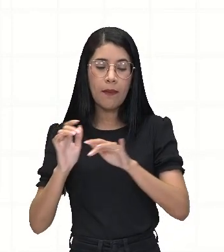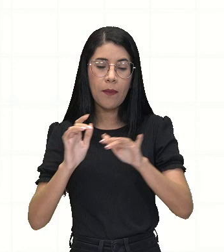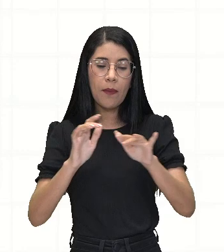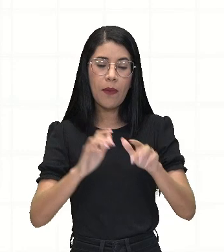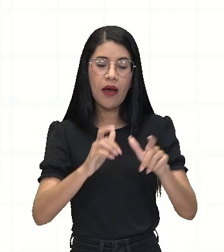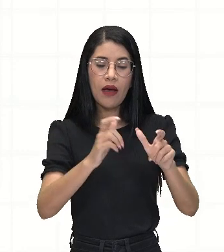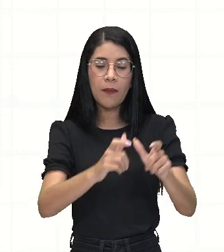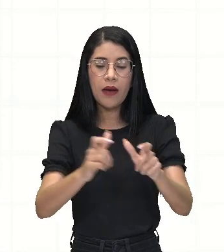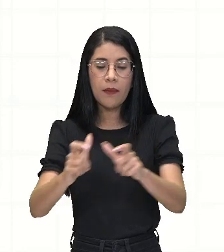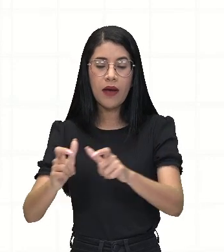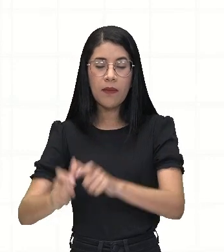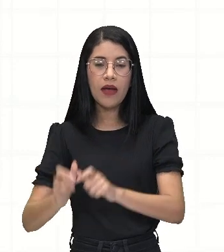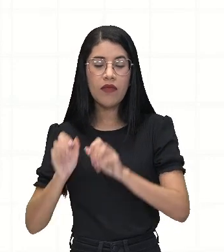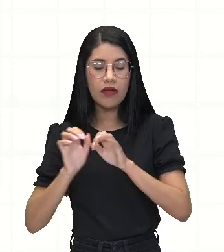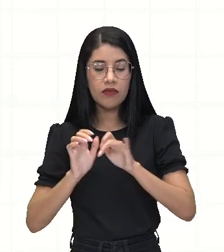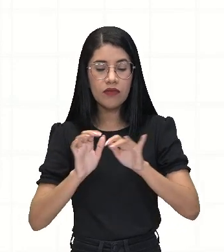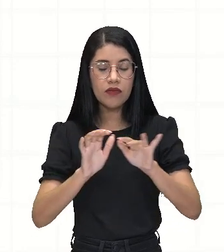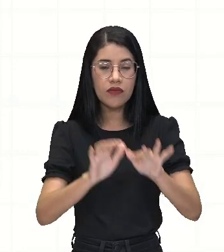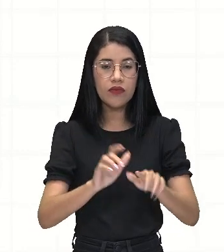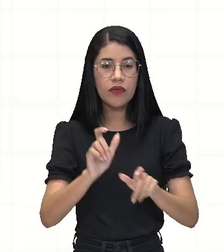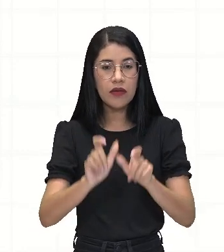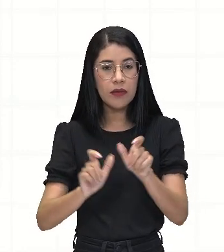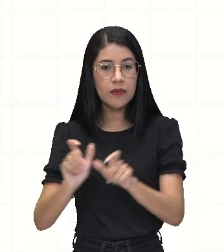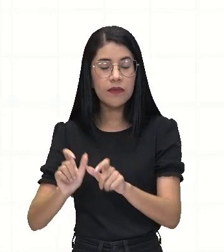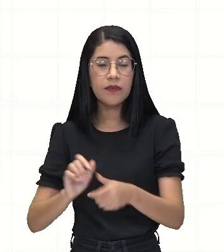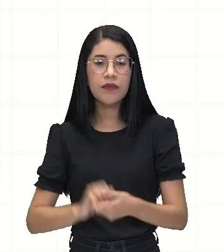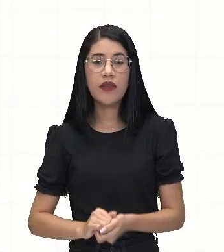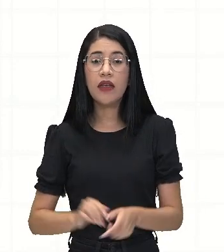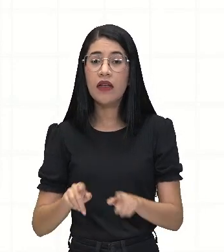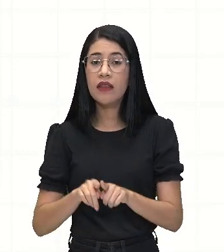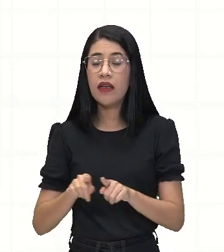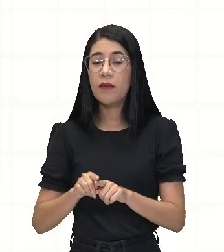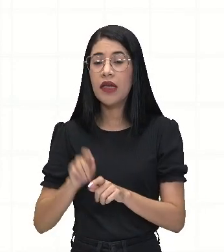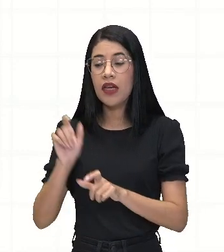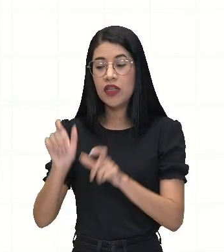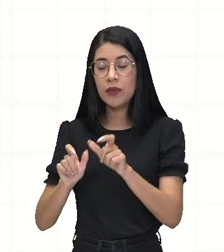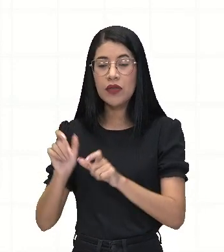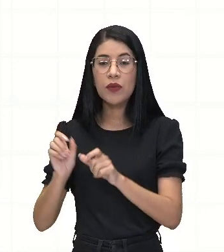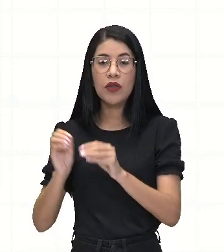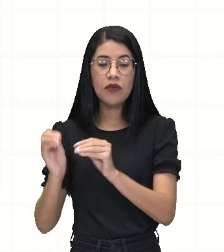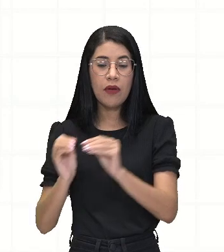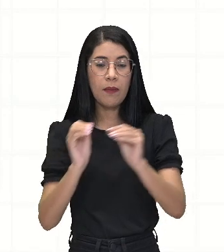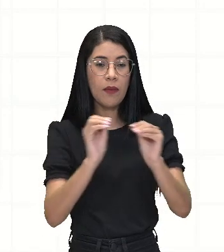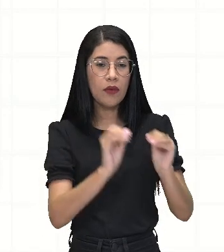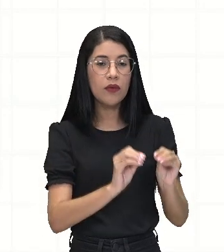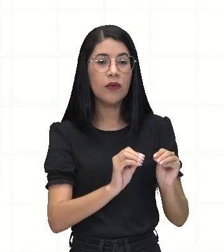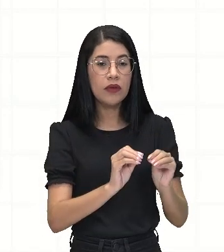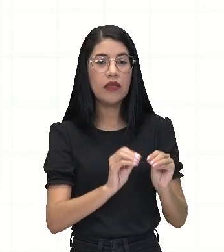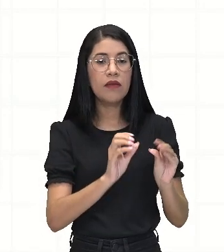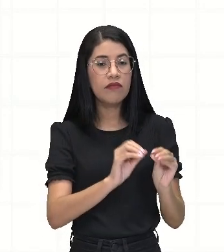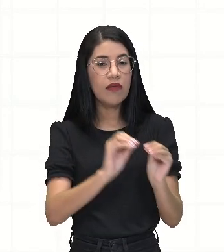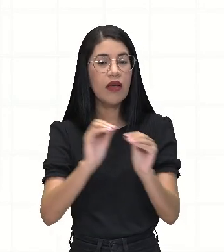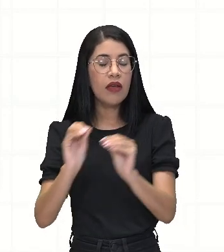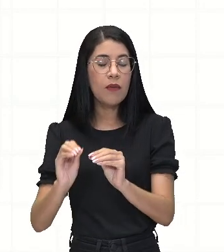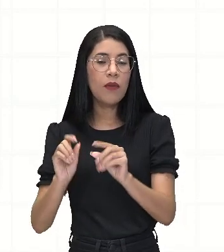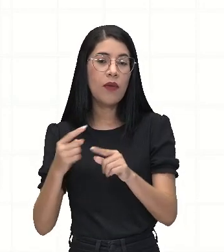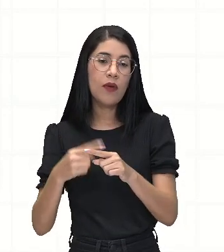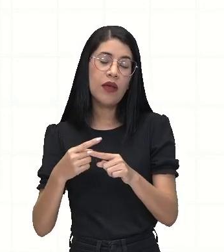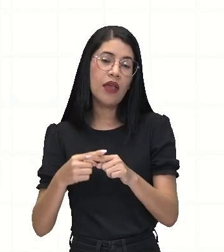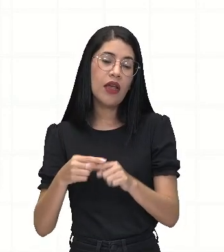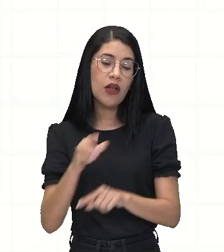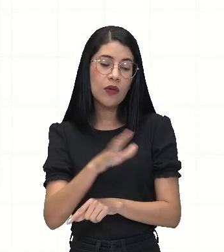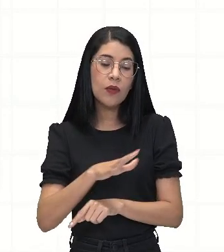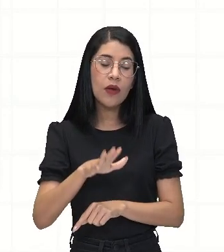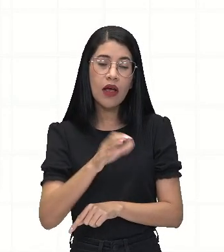novas áreas. Movimentos migratórios também, né, devido aqui essa ocupação de novas áreas, então a gente vai